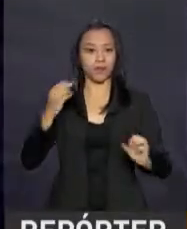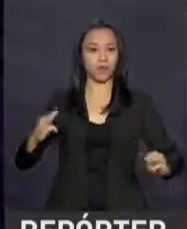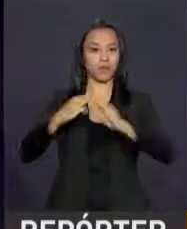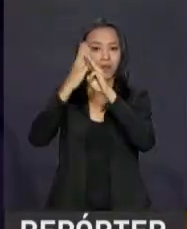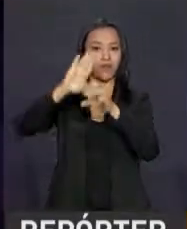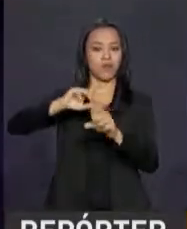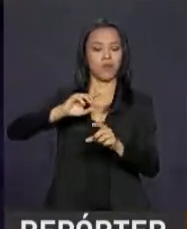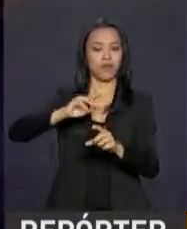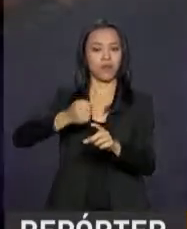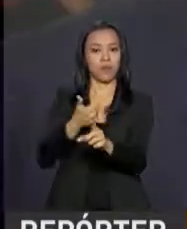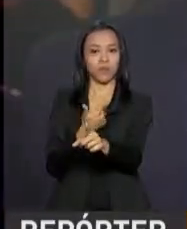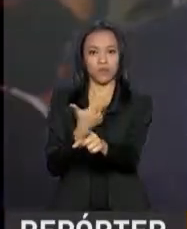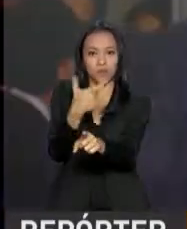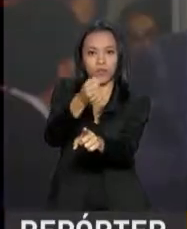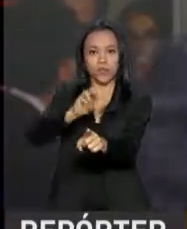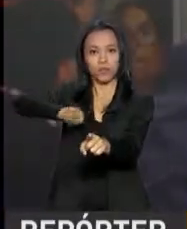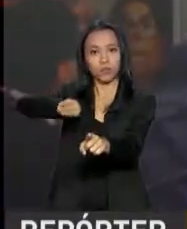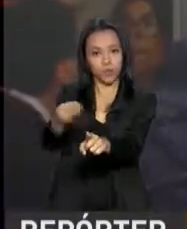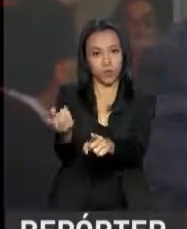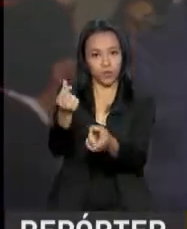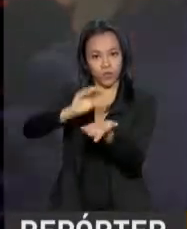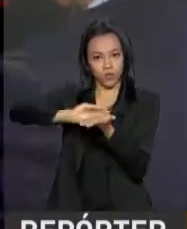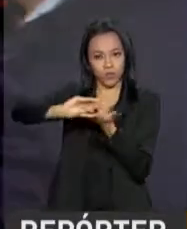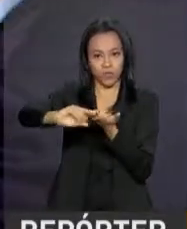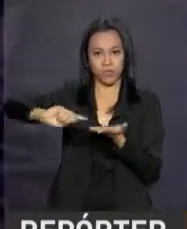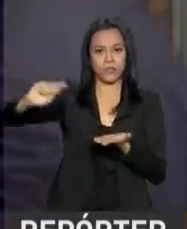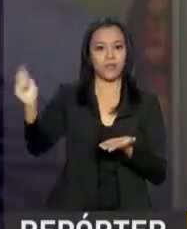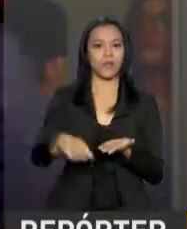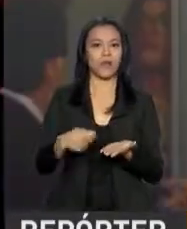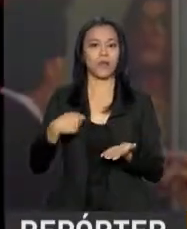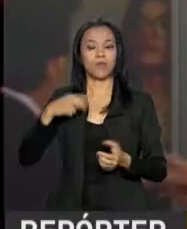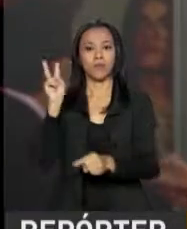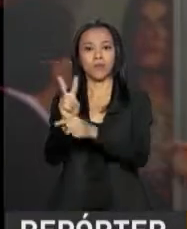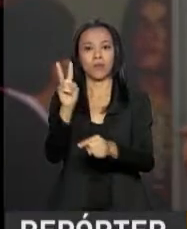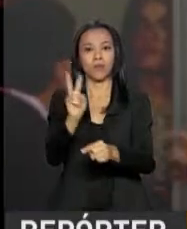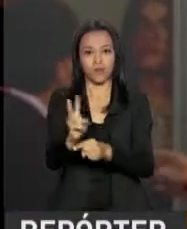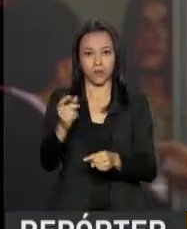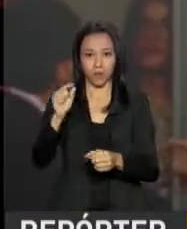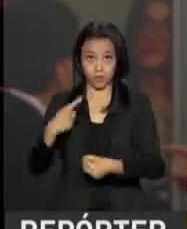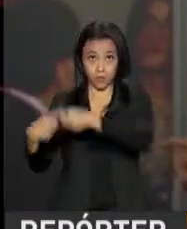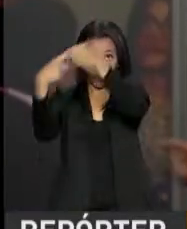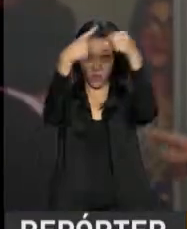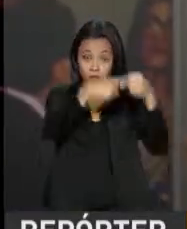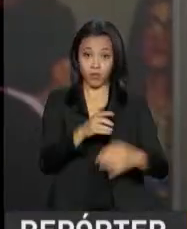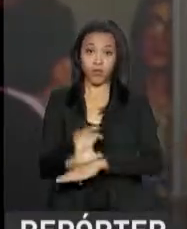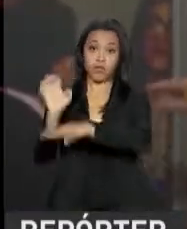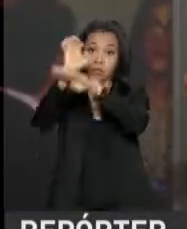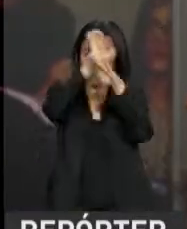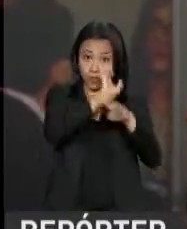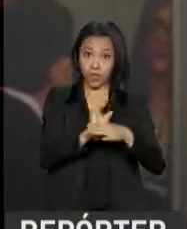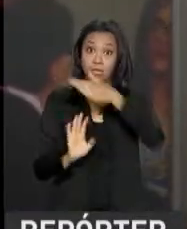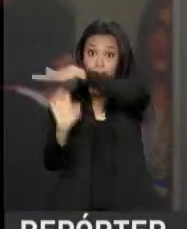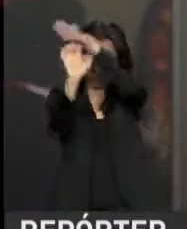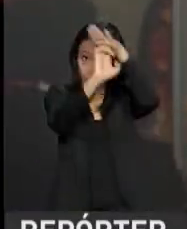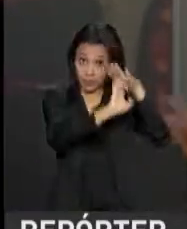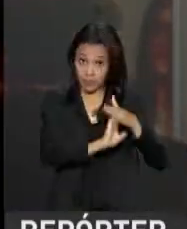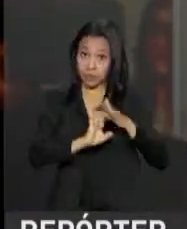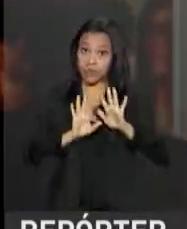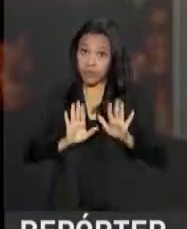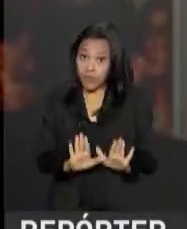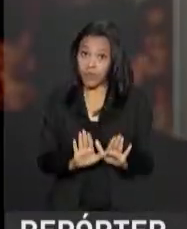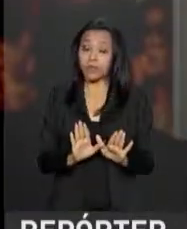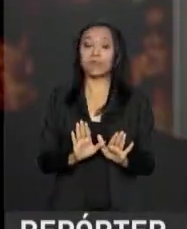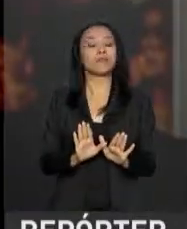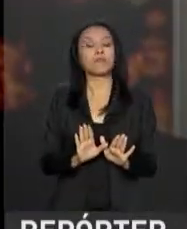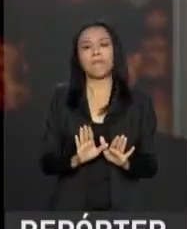né é isso é possível sempre estado aos municípios aos estados as empresas de forma geral mas aqui se